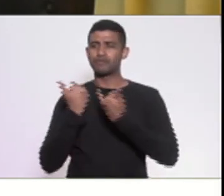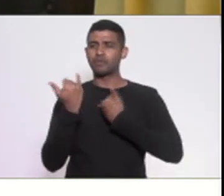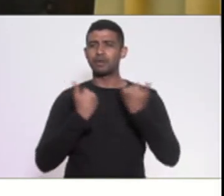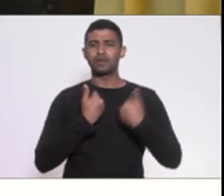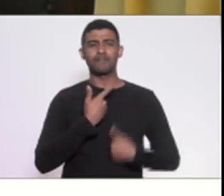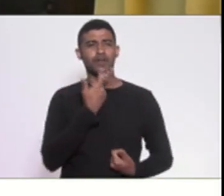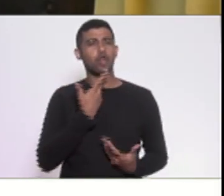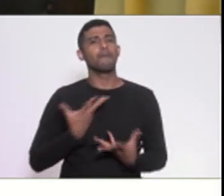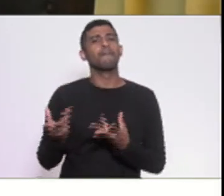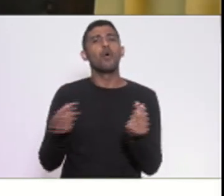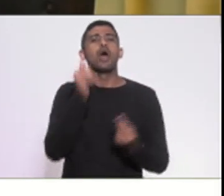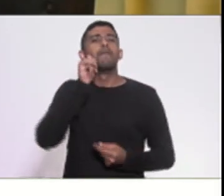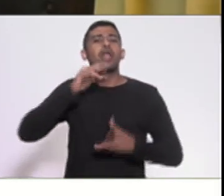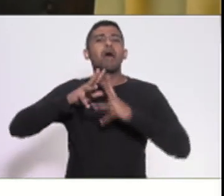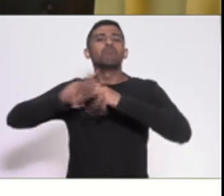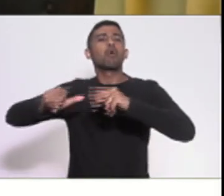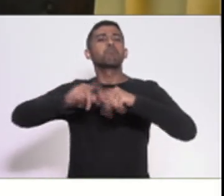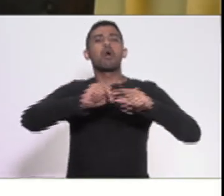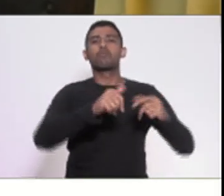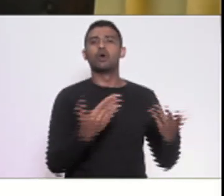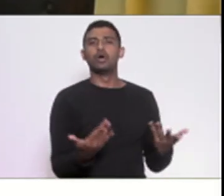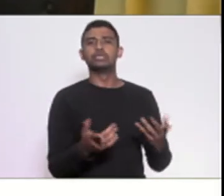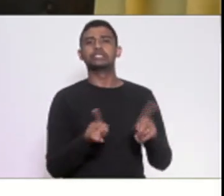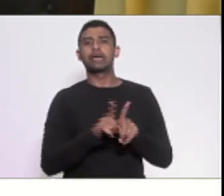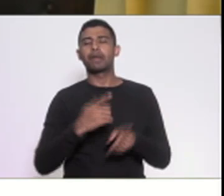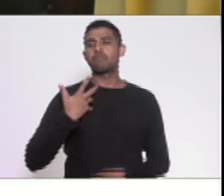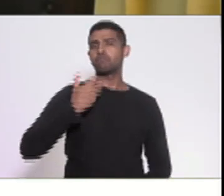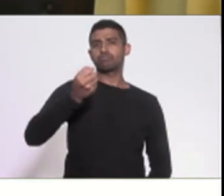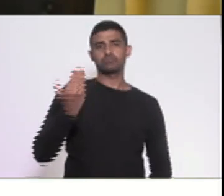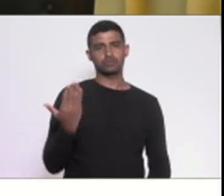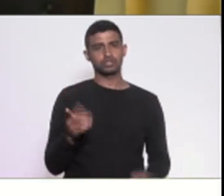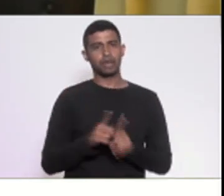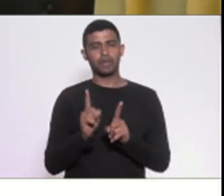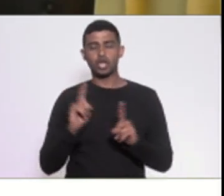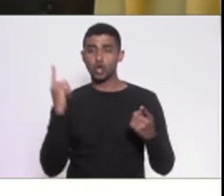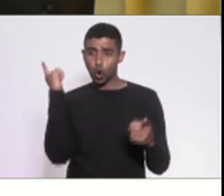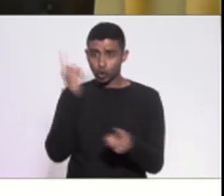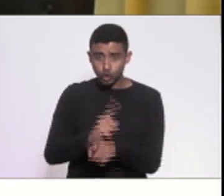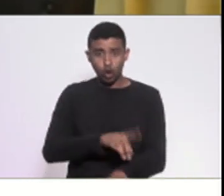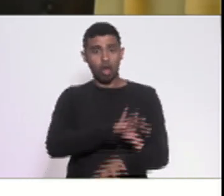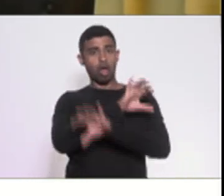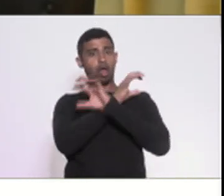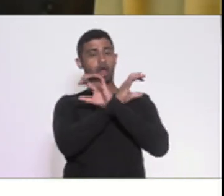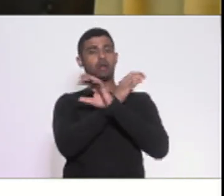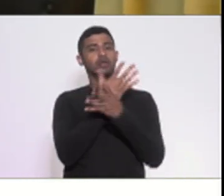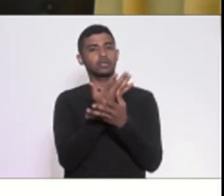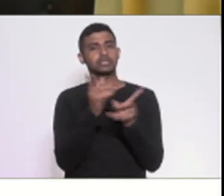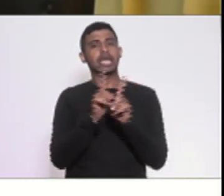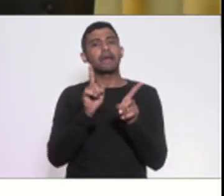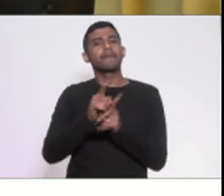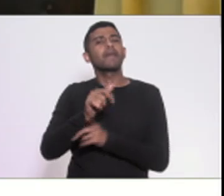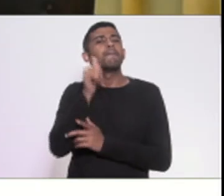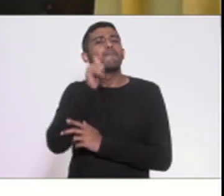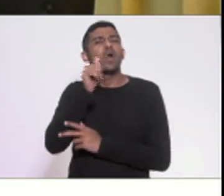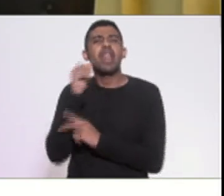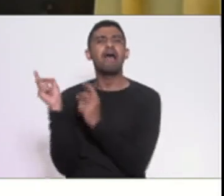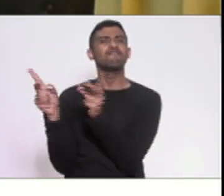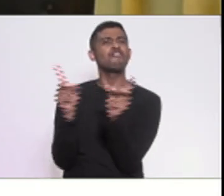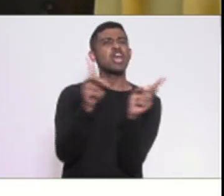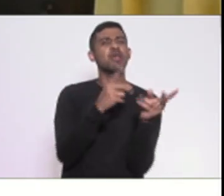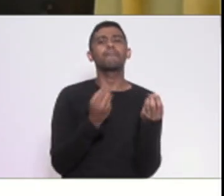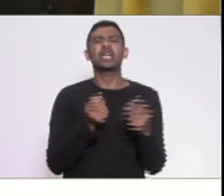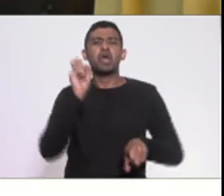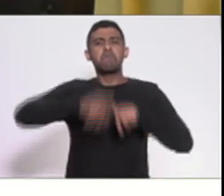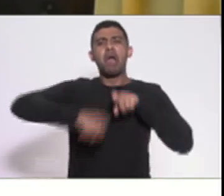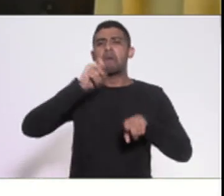de desaparecimento de mulheres, suicídios, encontros de cadáver e tráfico de mulheres para exploração sexual,